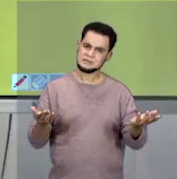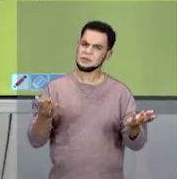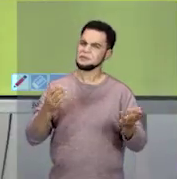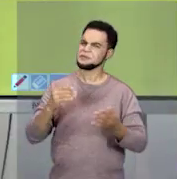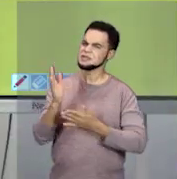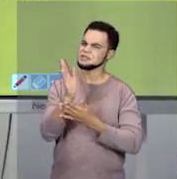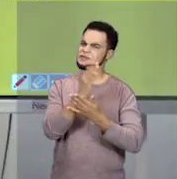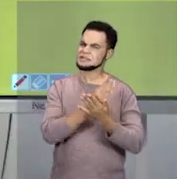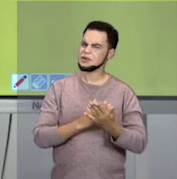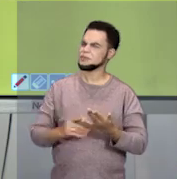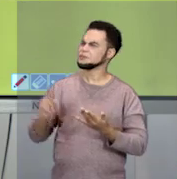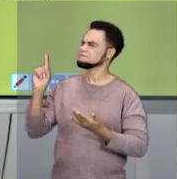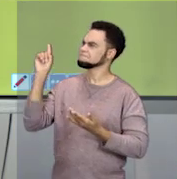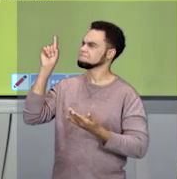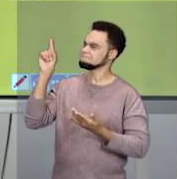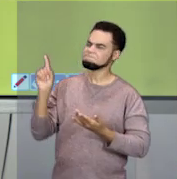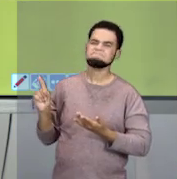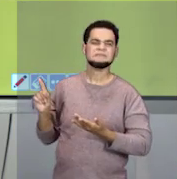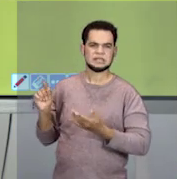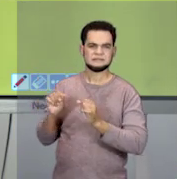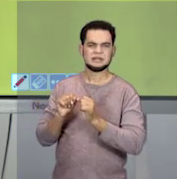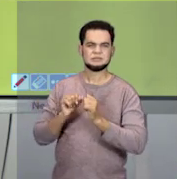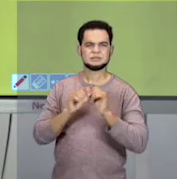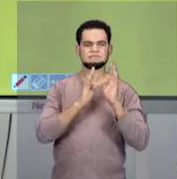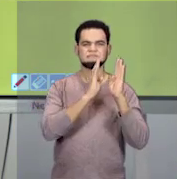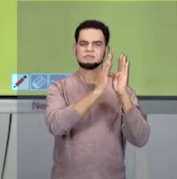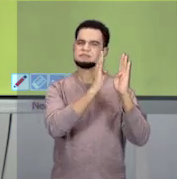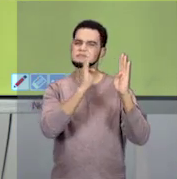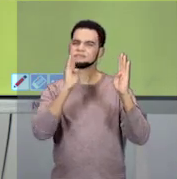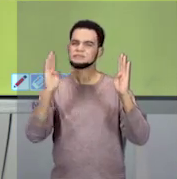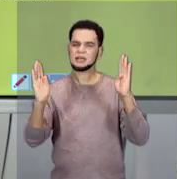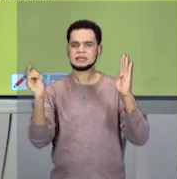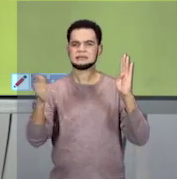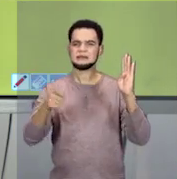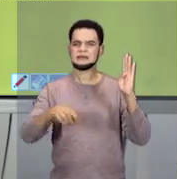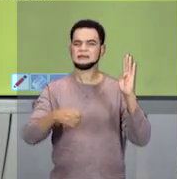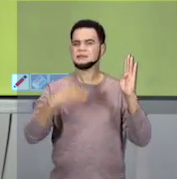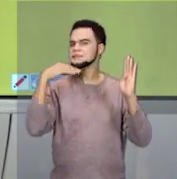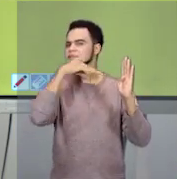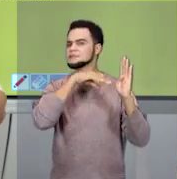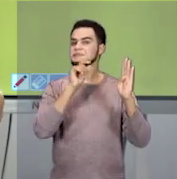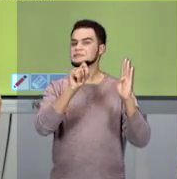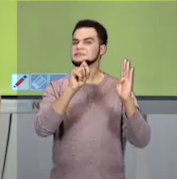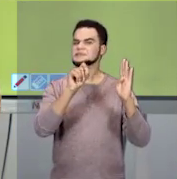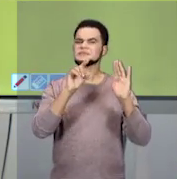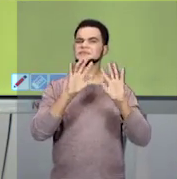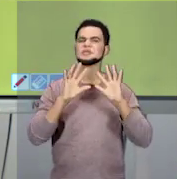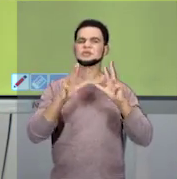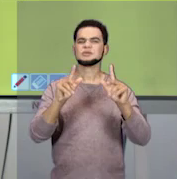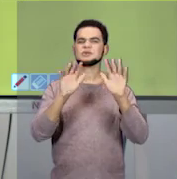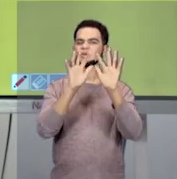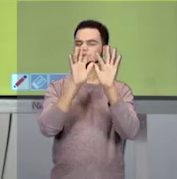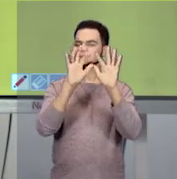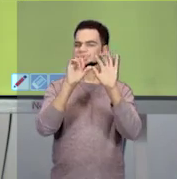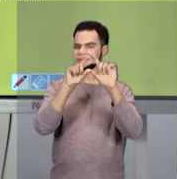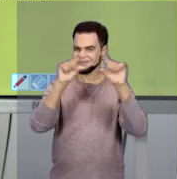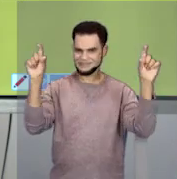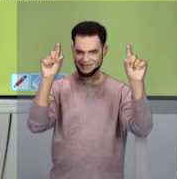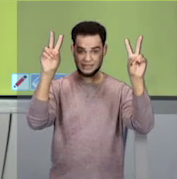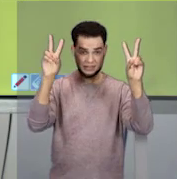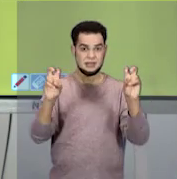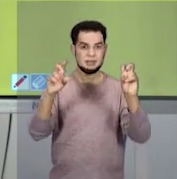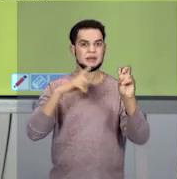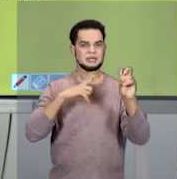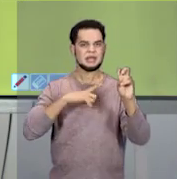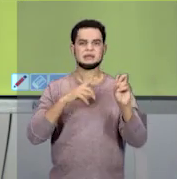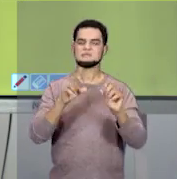nós fizemos, perceber como que todo tema tem um assunto central. Lembra que eu falei isso com vocês?